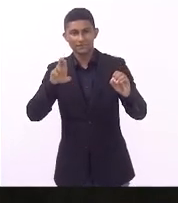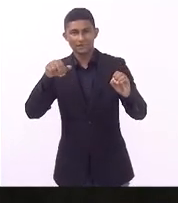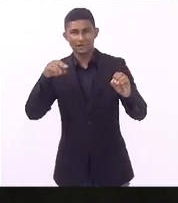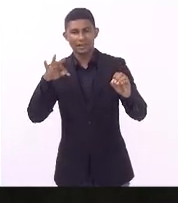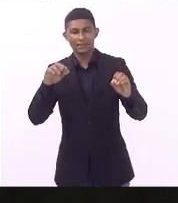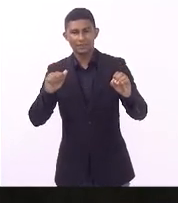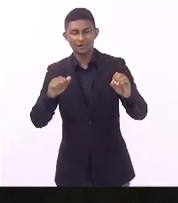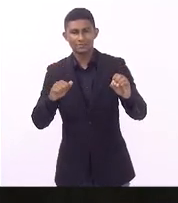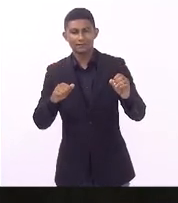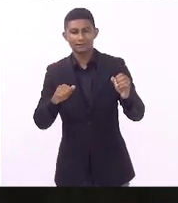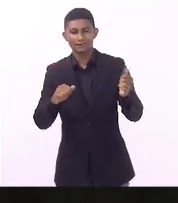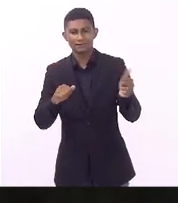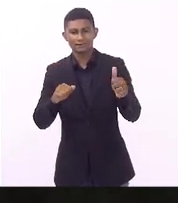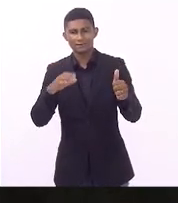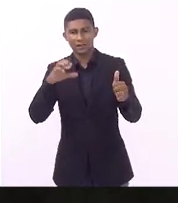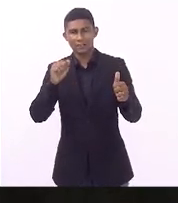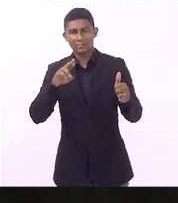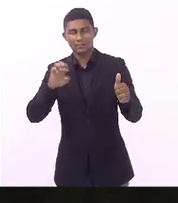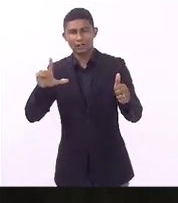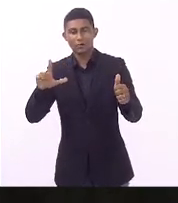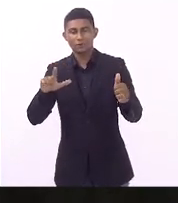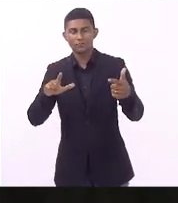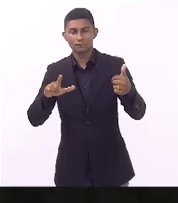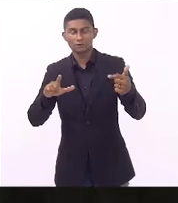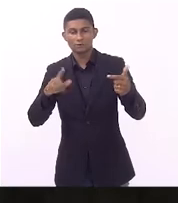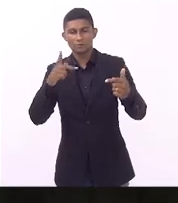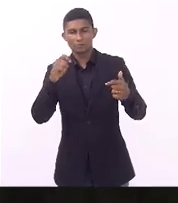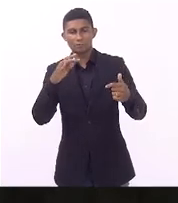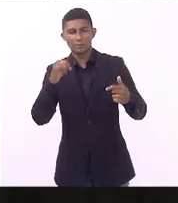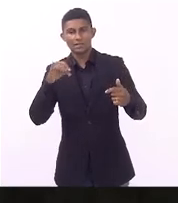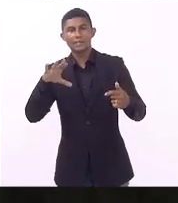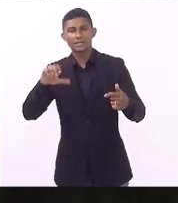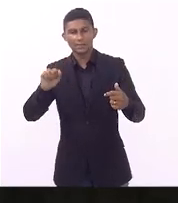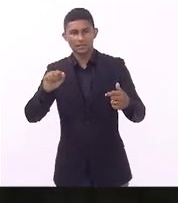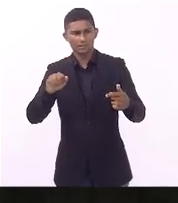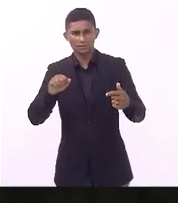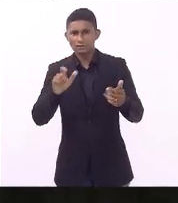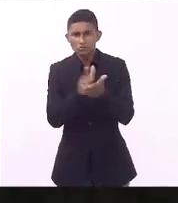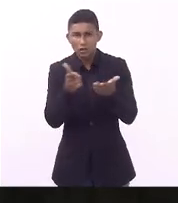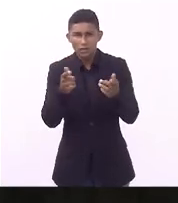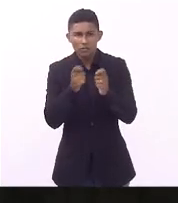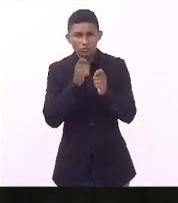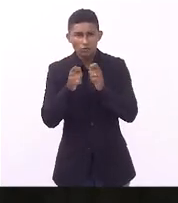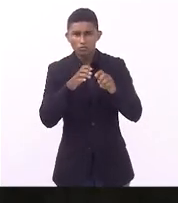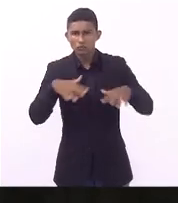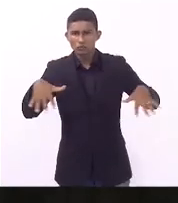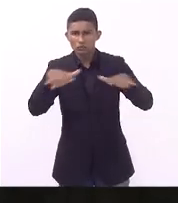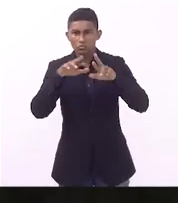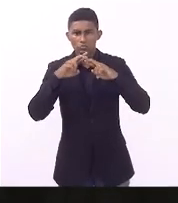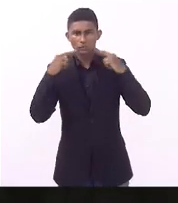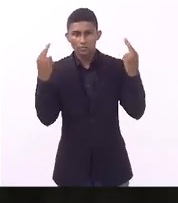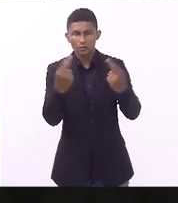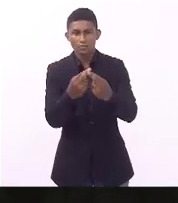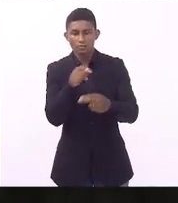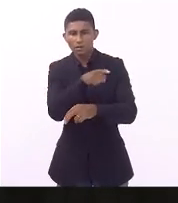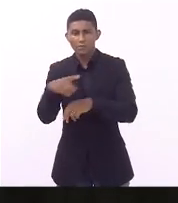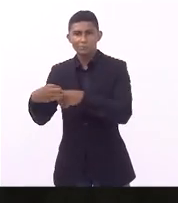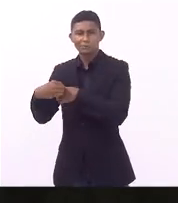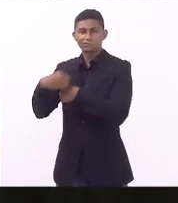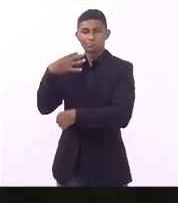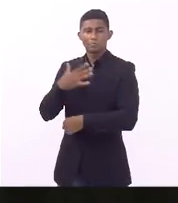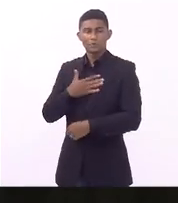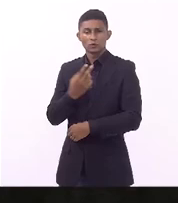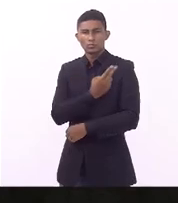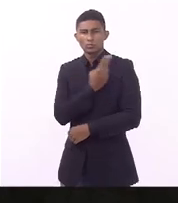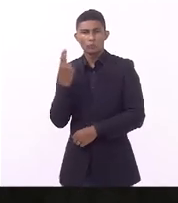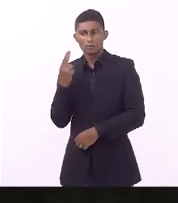Oliveira, Carol Castro e Patrícia Dantas, que se reuniram e sugeriram espontaneamente meu nome à deputada Mônica